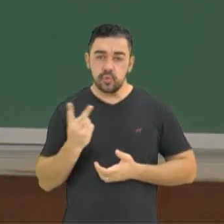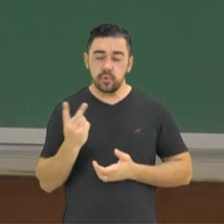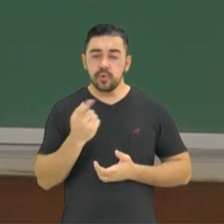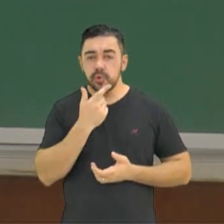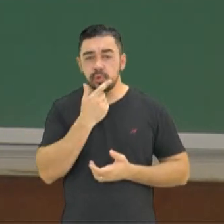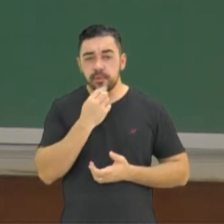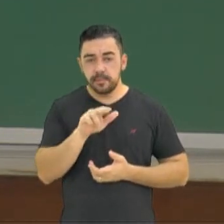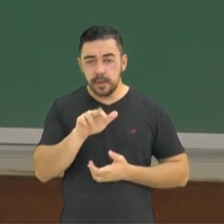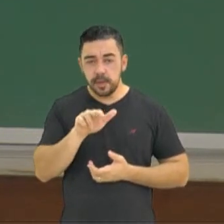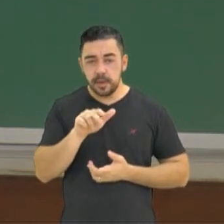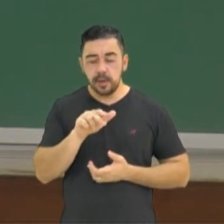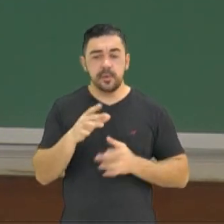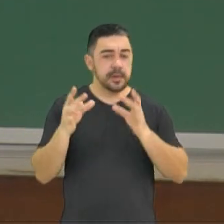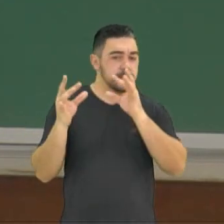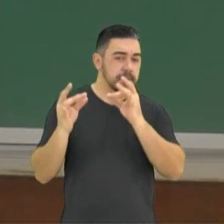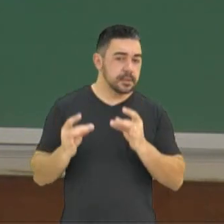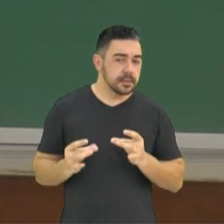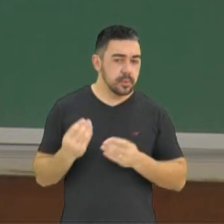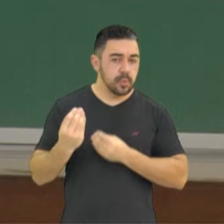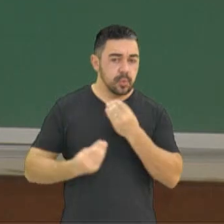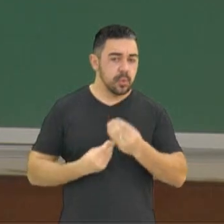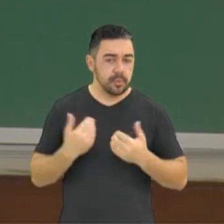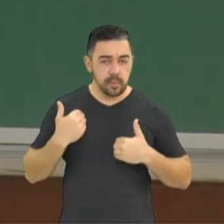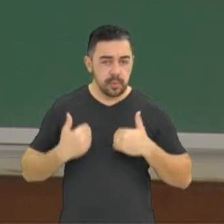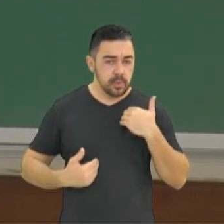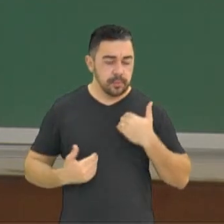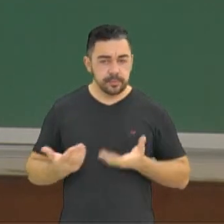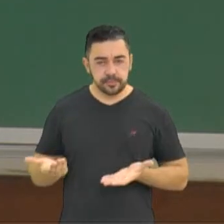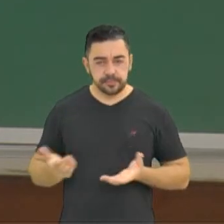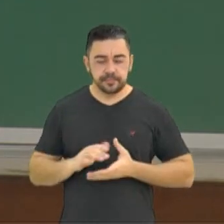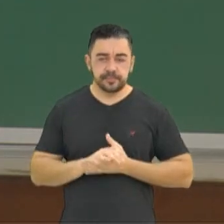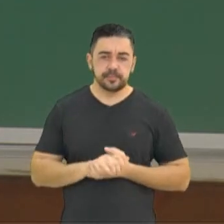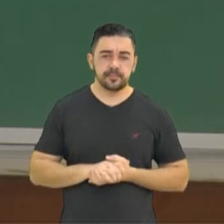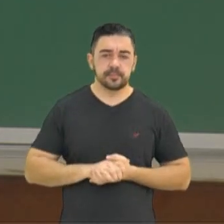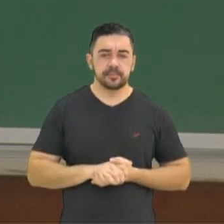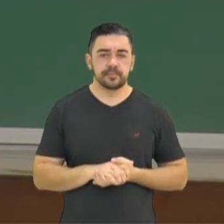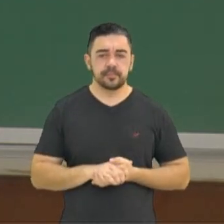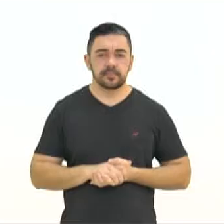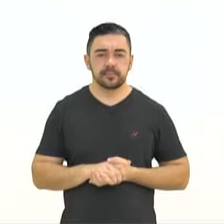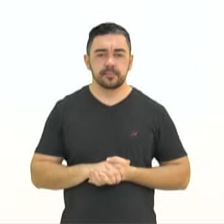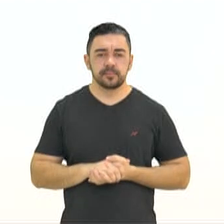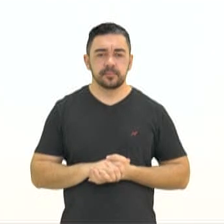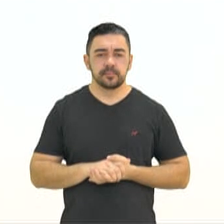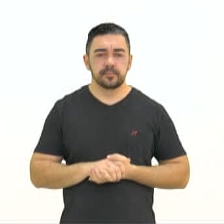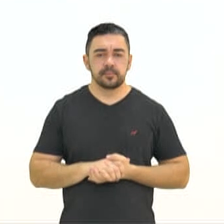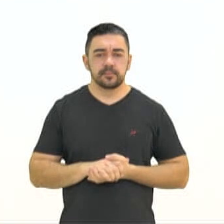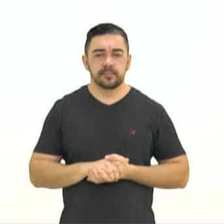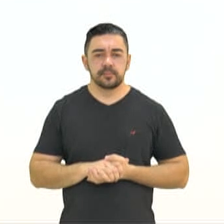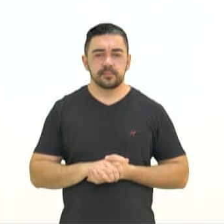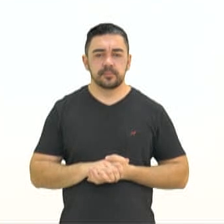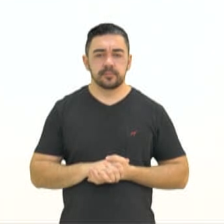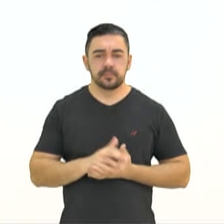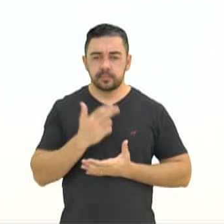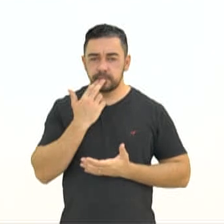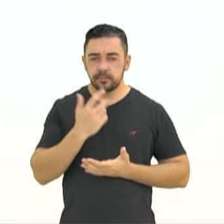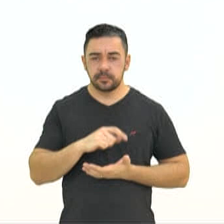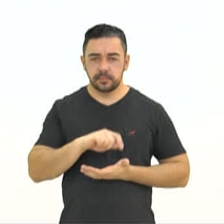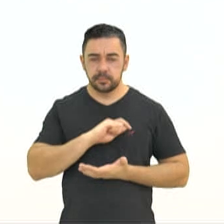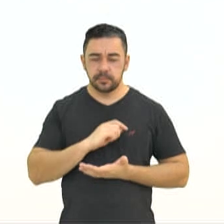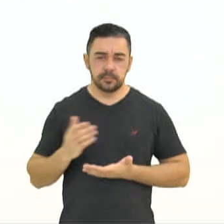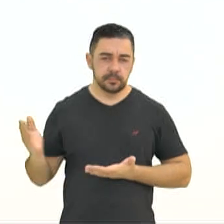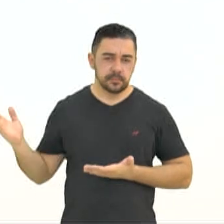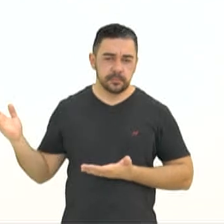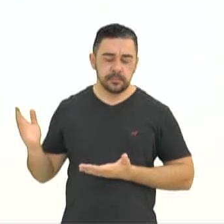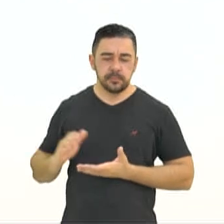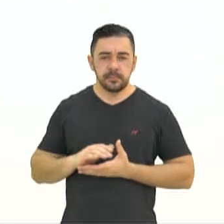física deles. A descrição da fotografia que vimos tem as características dos dois